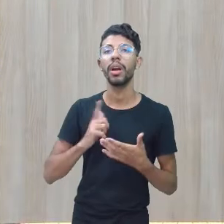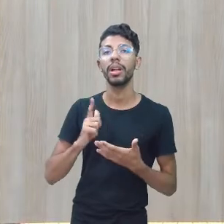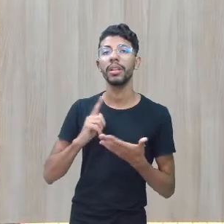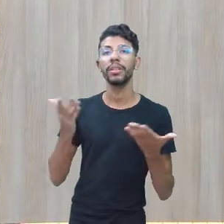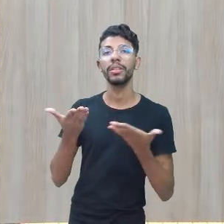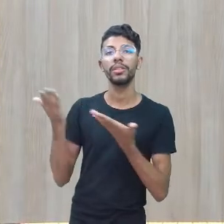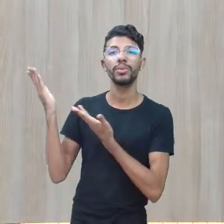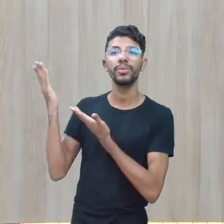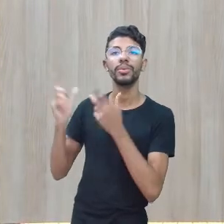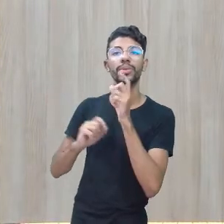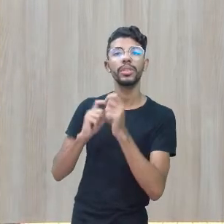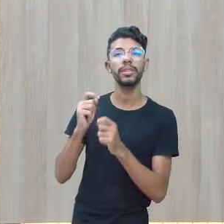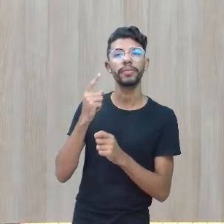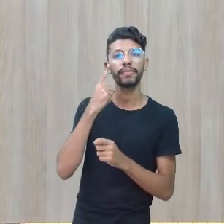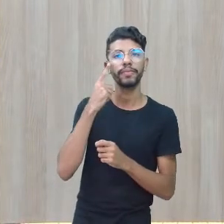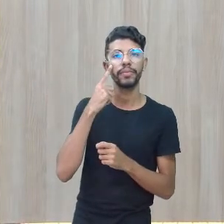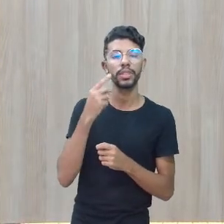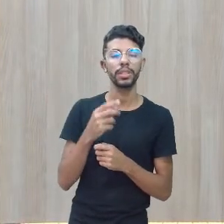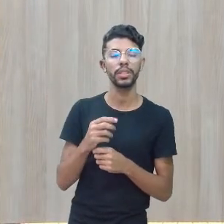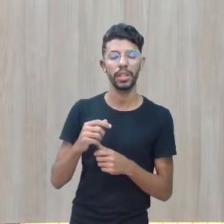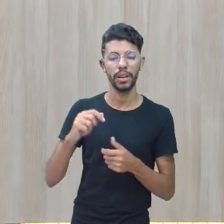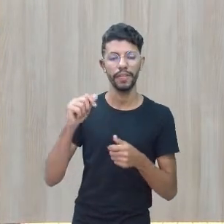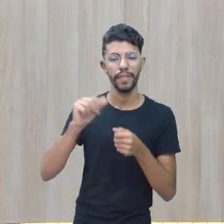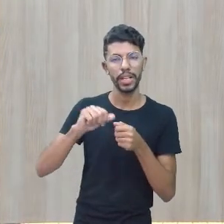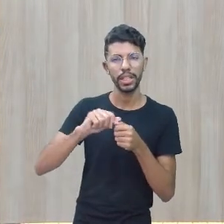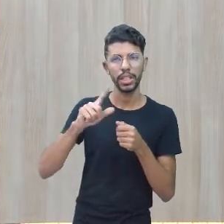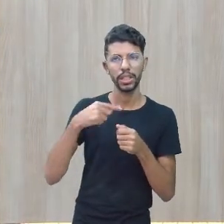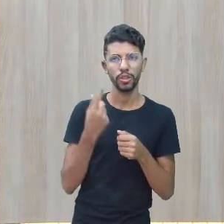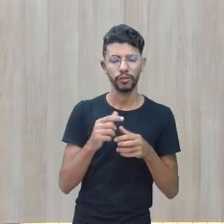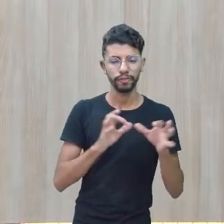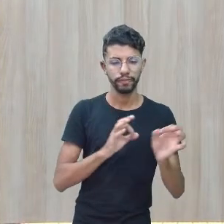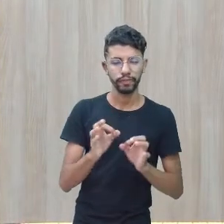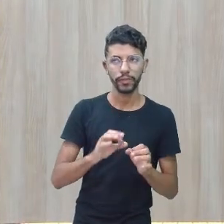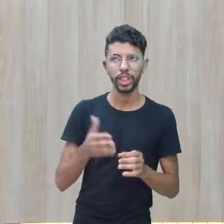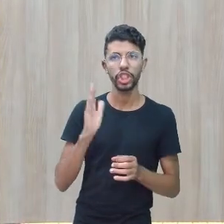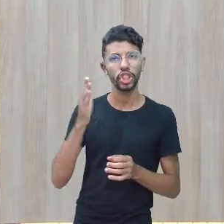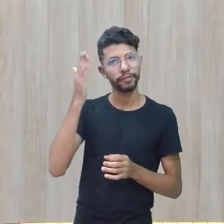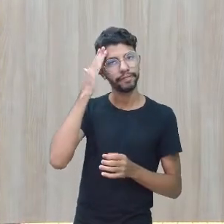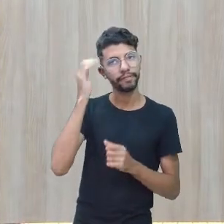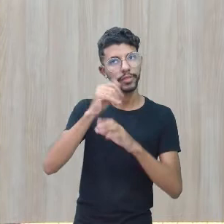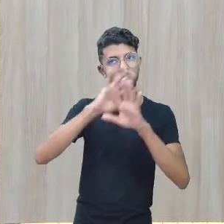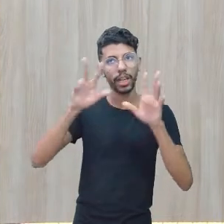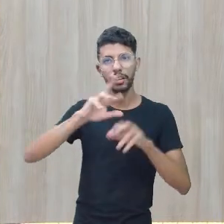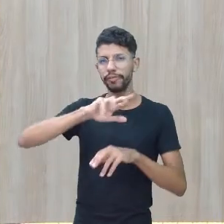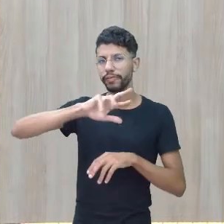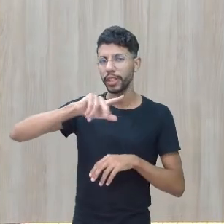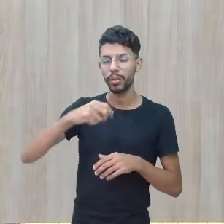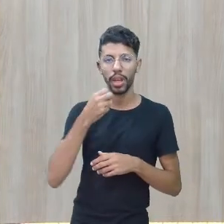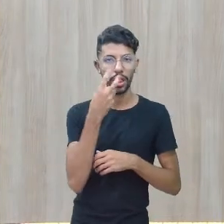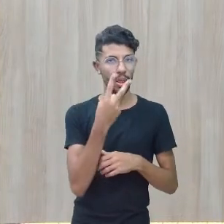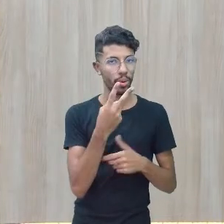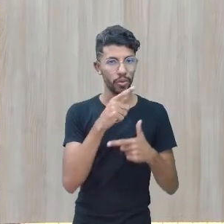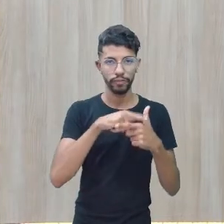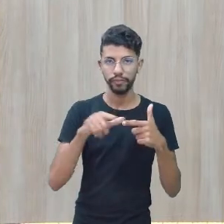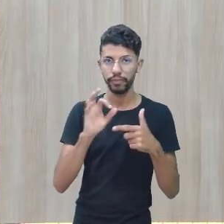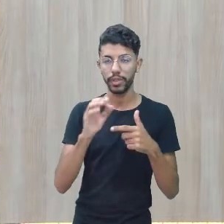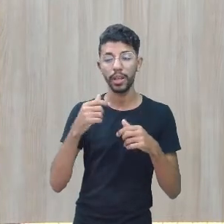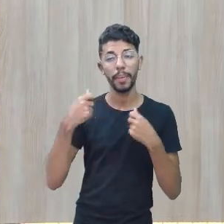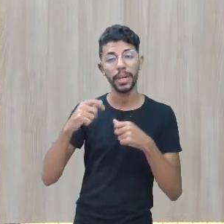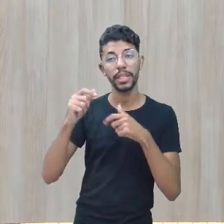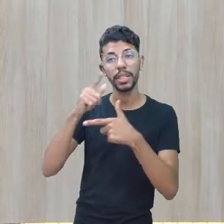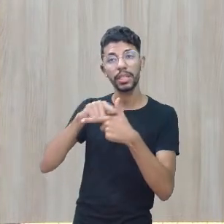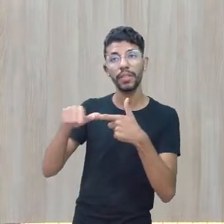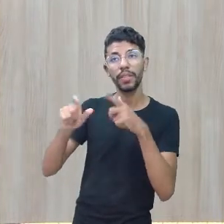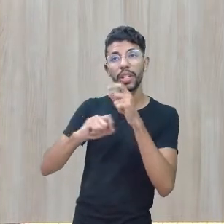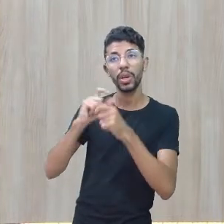agora a execução do nosso planejamento, né? Eu já entendi que não vai ser por 2, eu vou ter que dividir para 4, porque